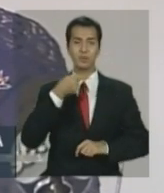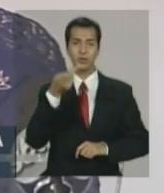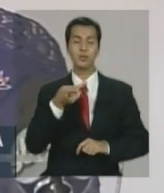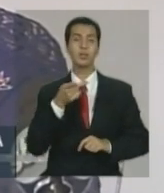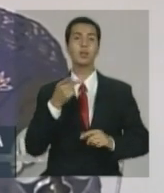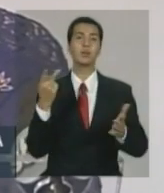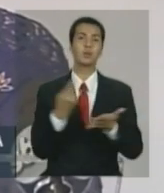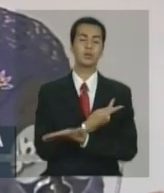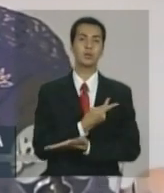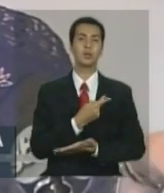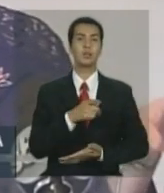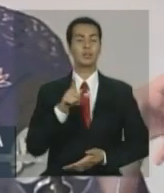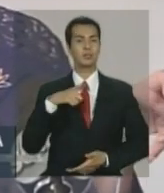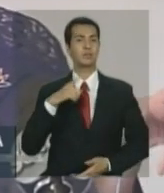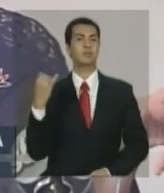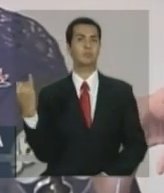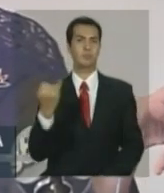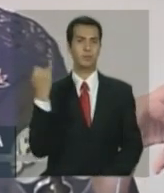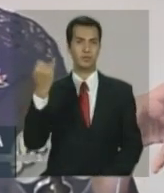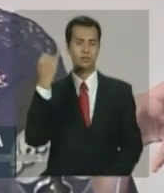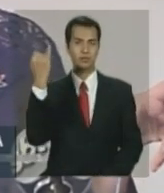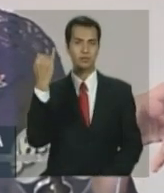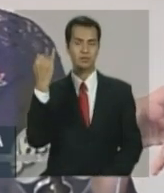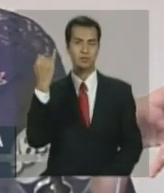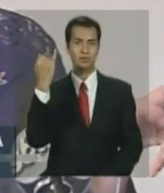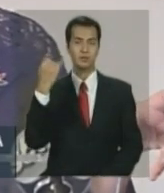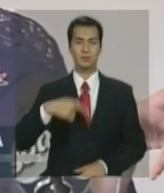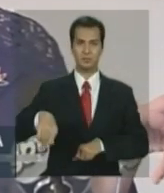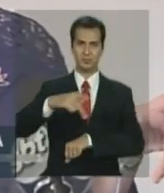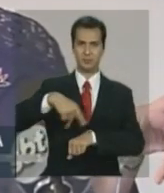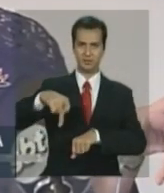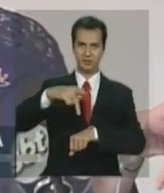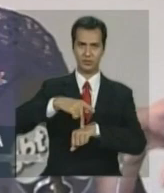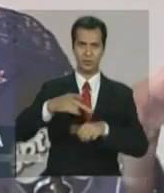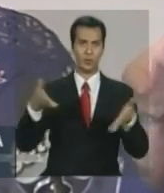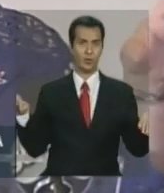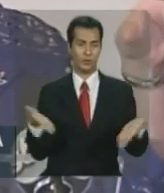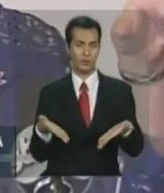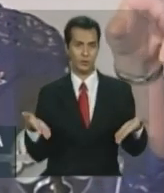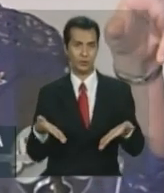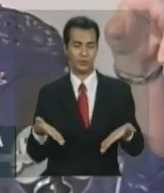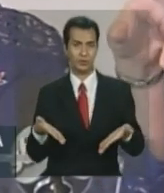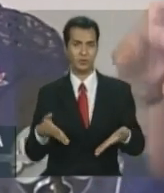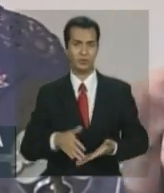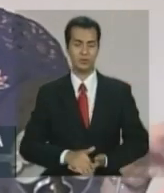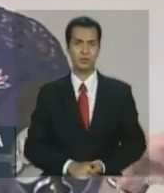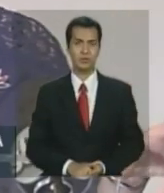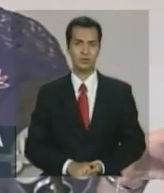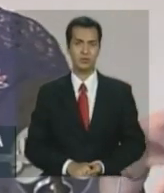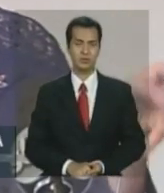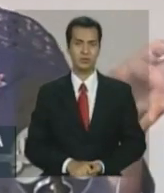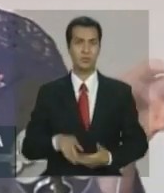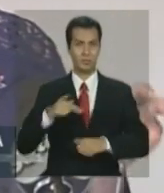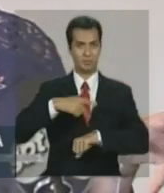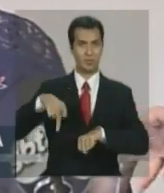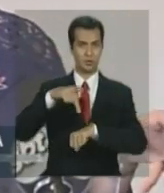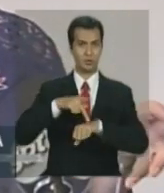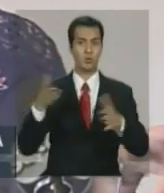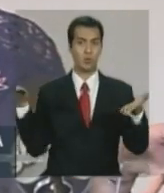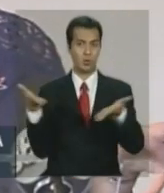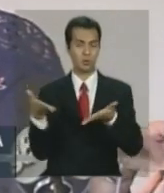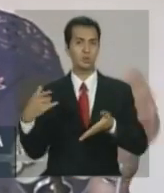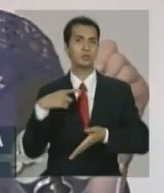era importante que os países que hoje estão fazendo